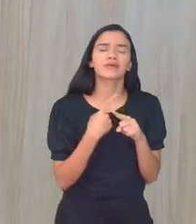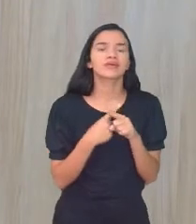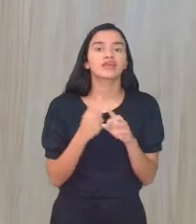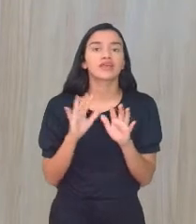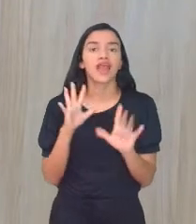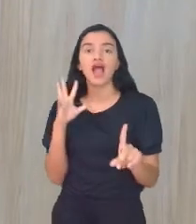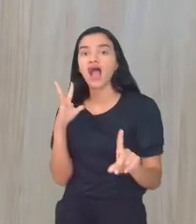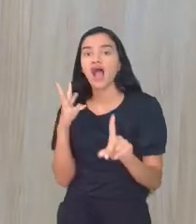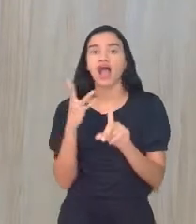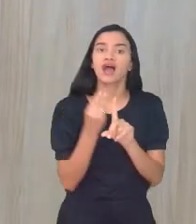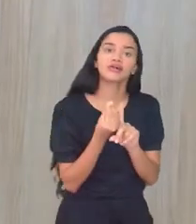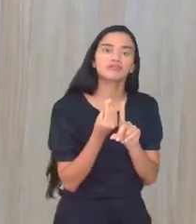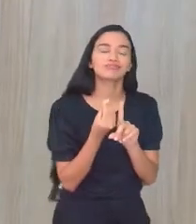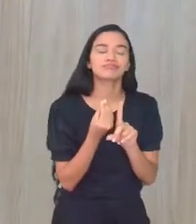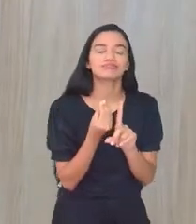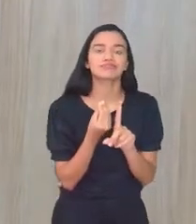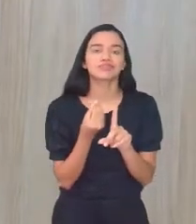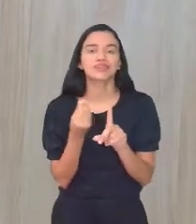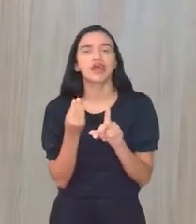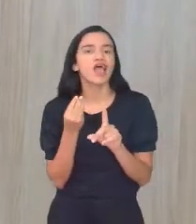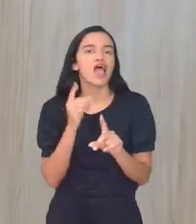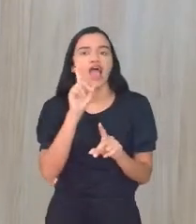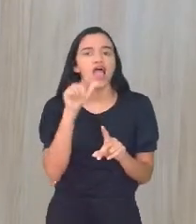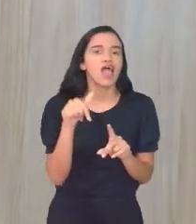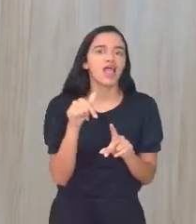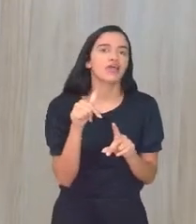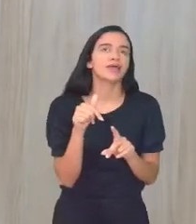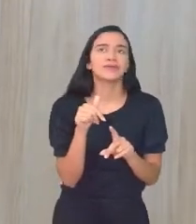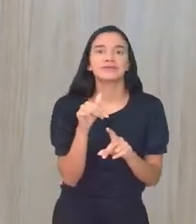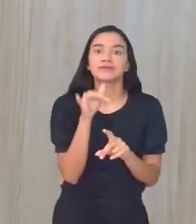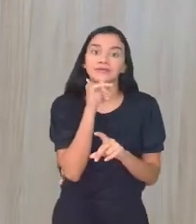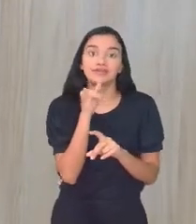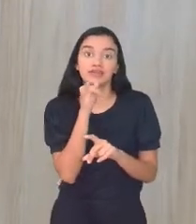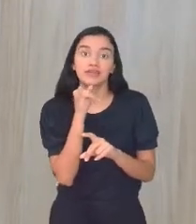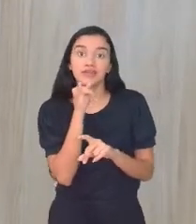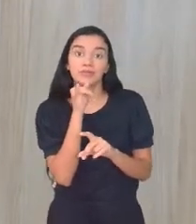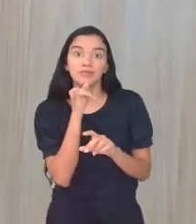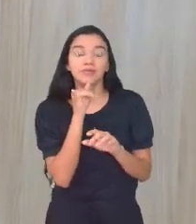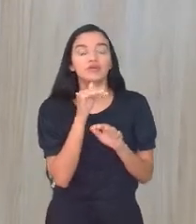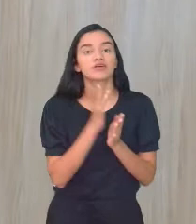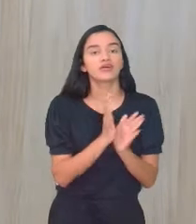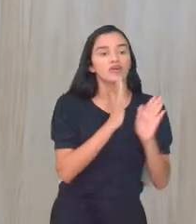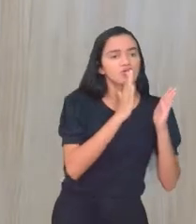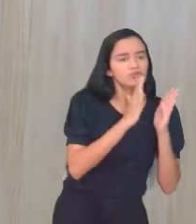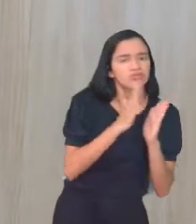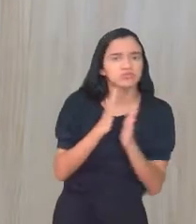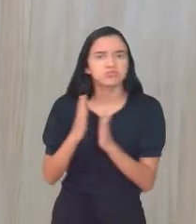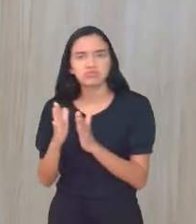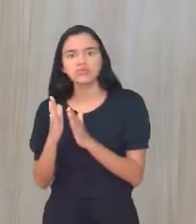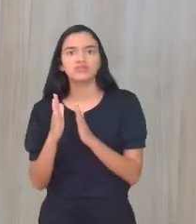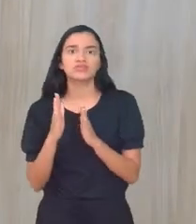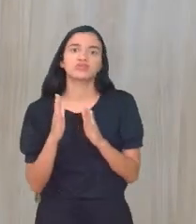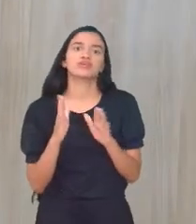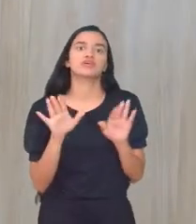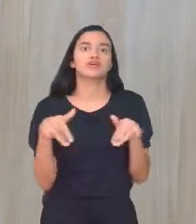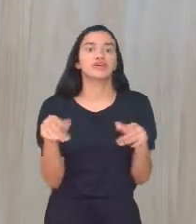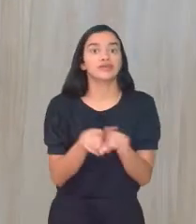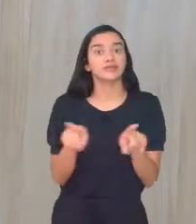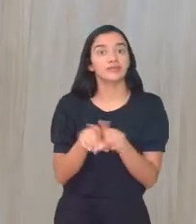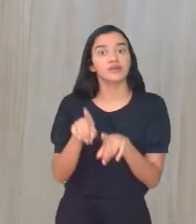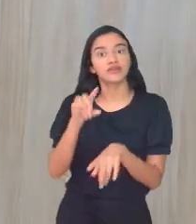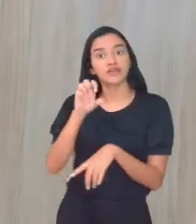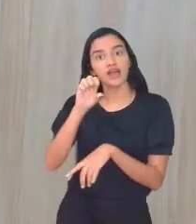a arte, uma obra de arte, ela não é feita em série, a não ser a